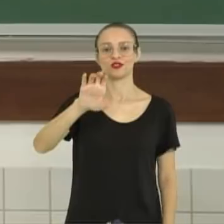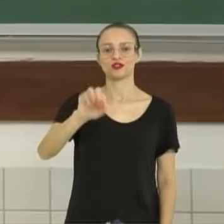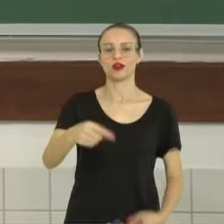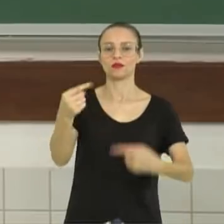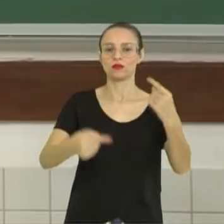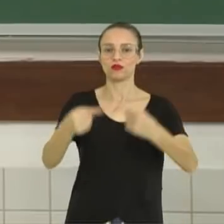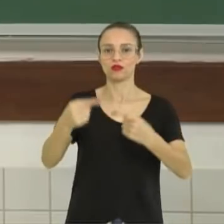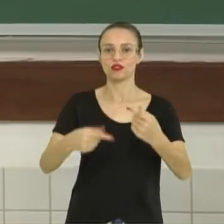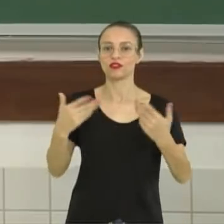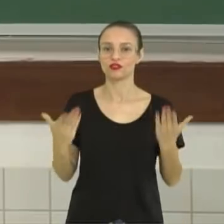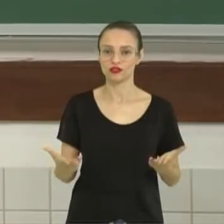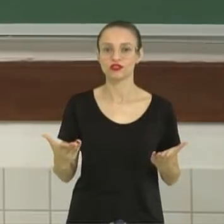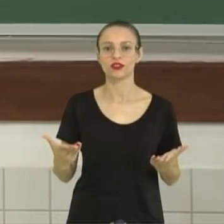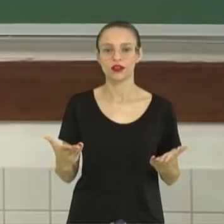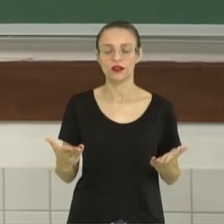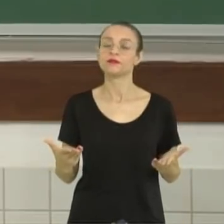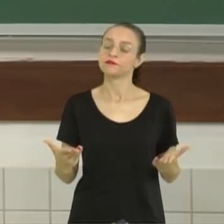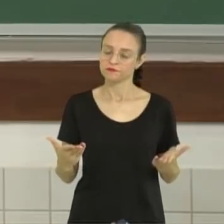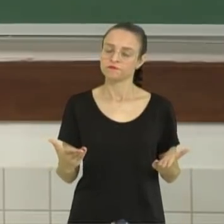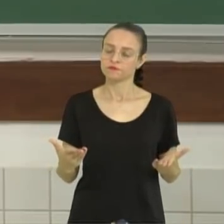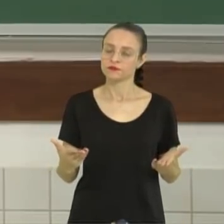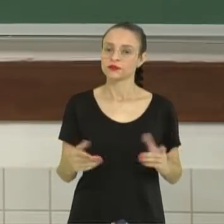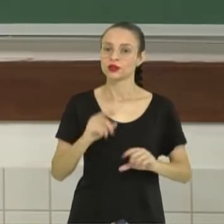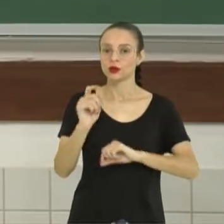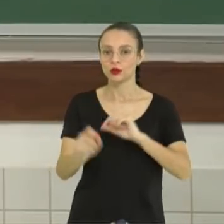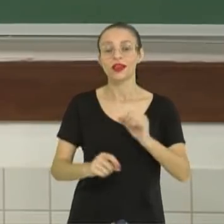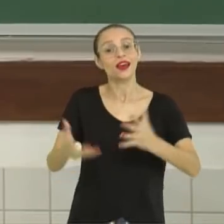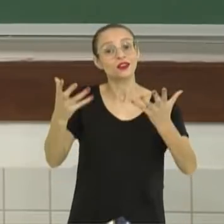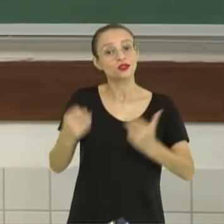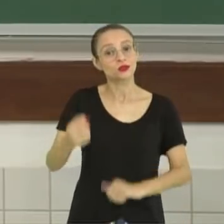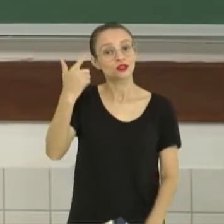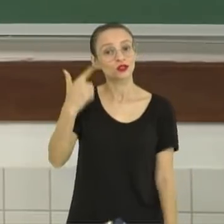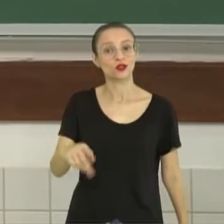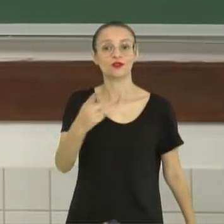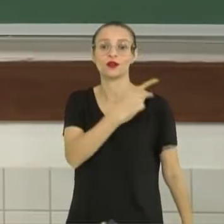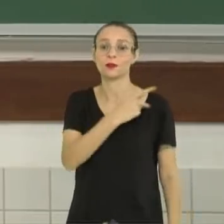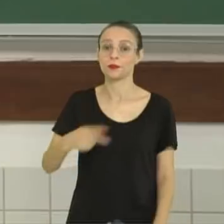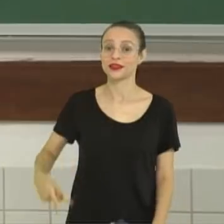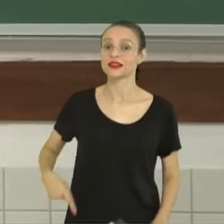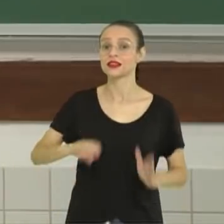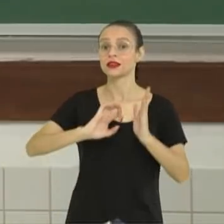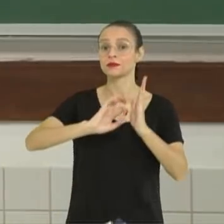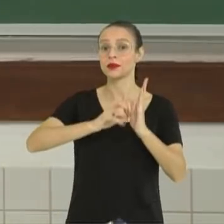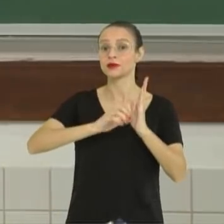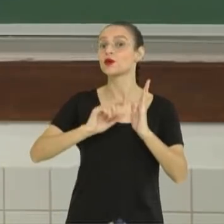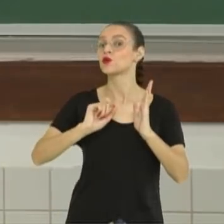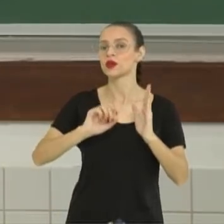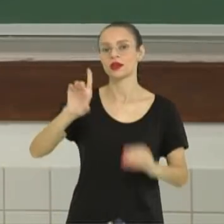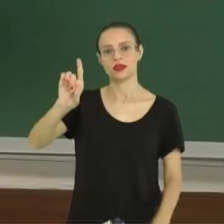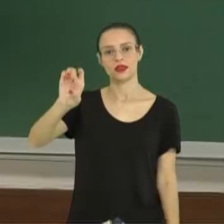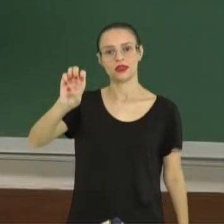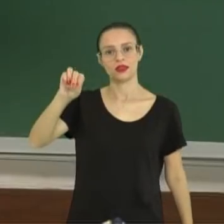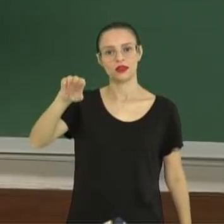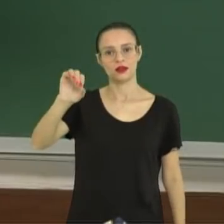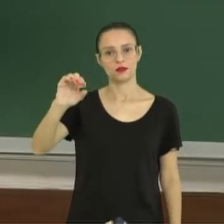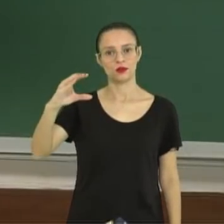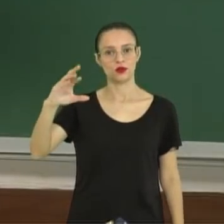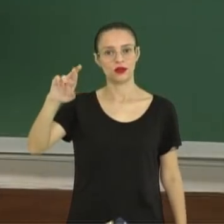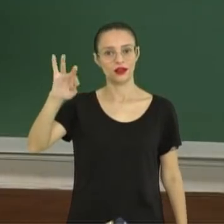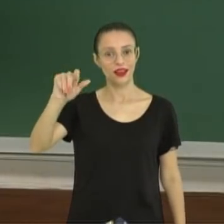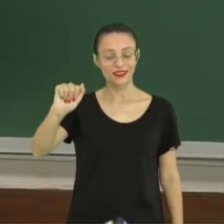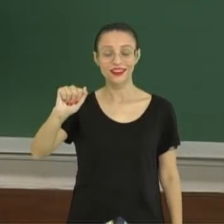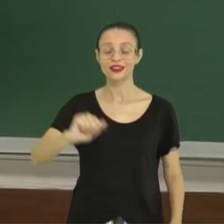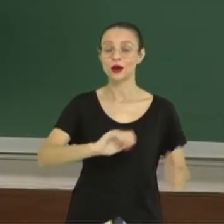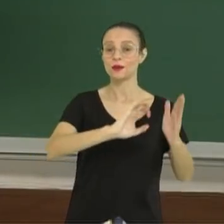uma mudança na geopolítica mundial. Assume novamente a presidência um democrata. Então as atitudes de democratas